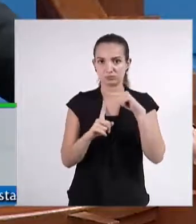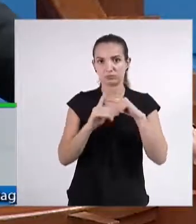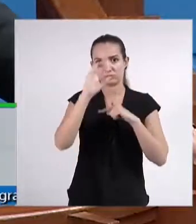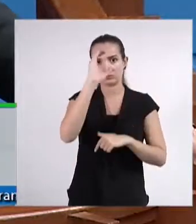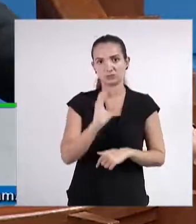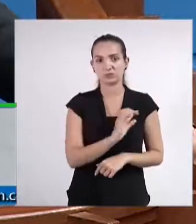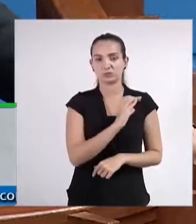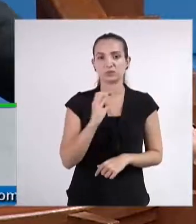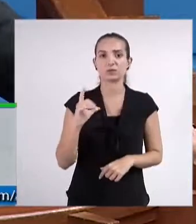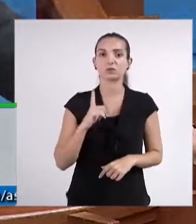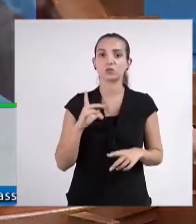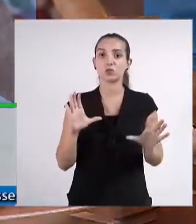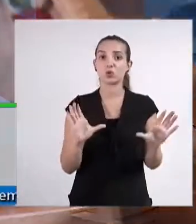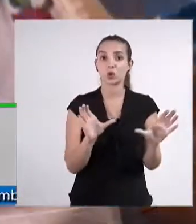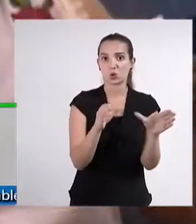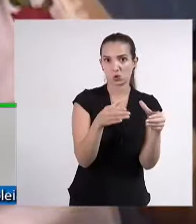irá